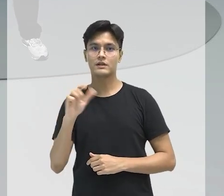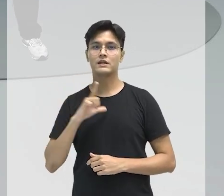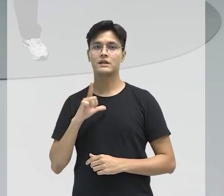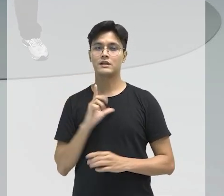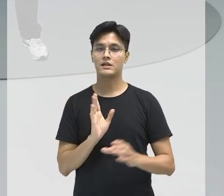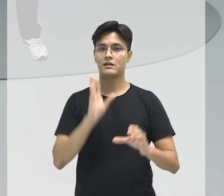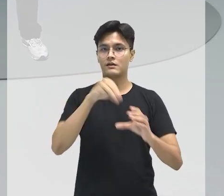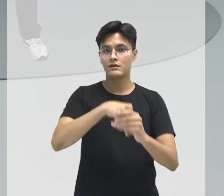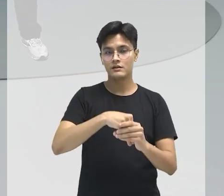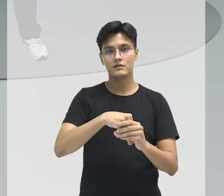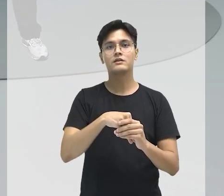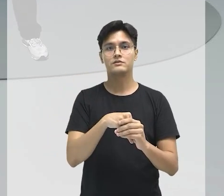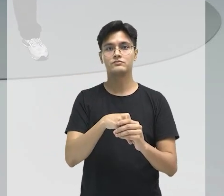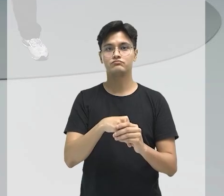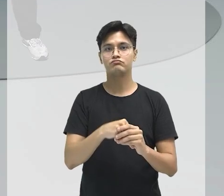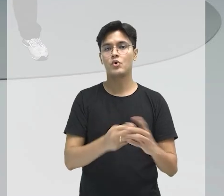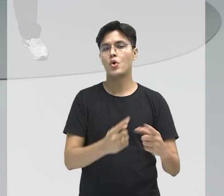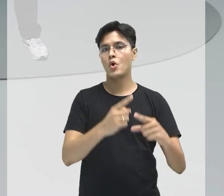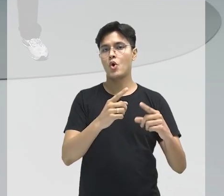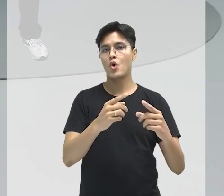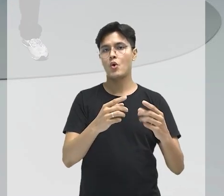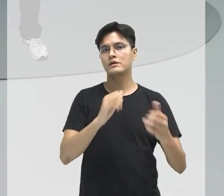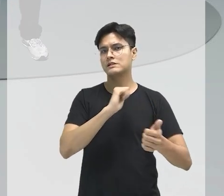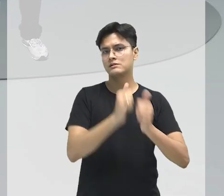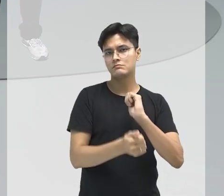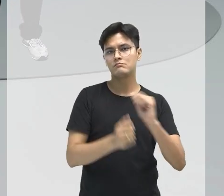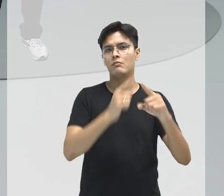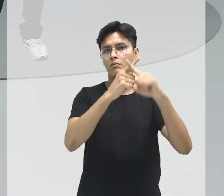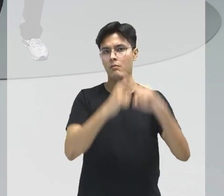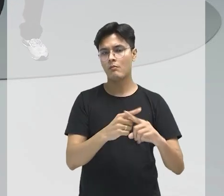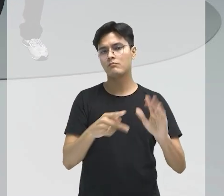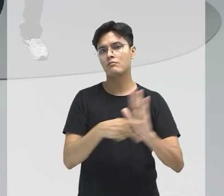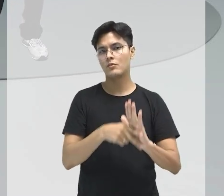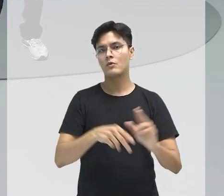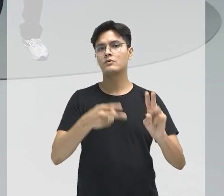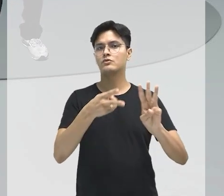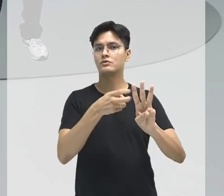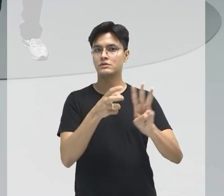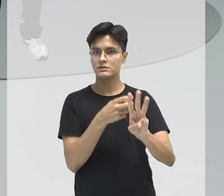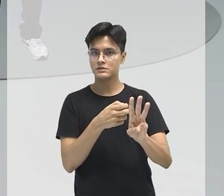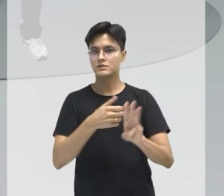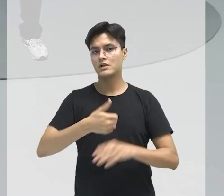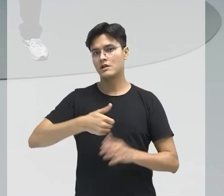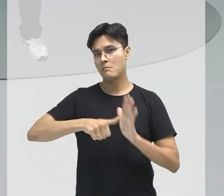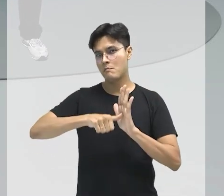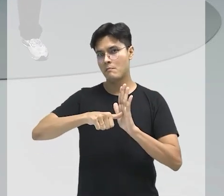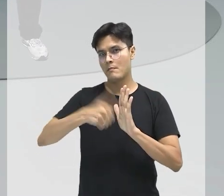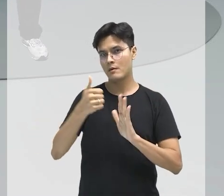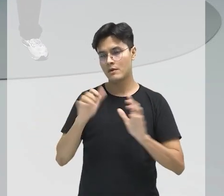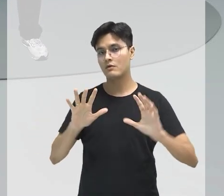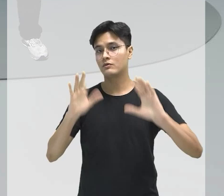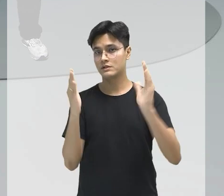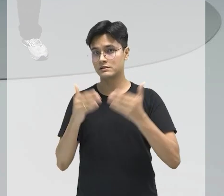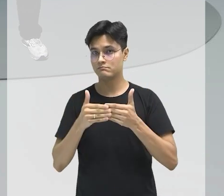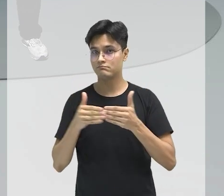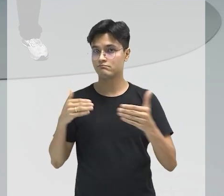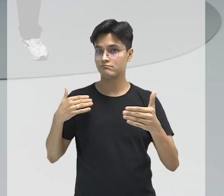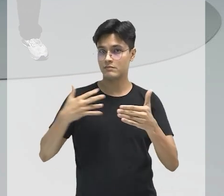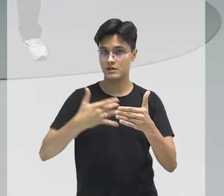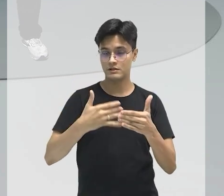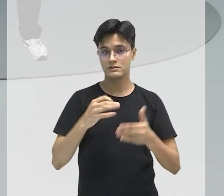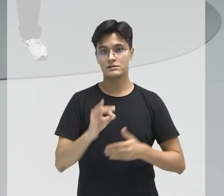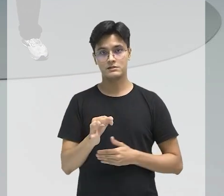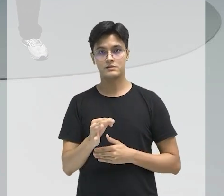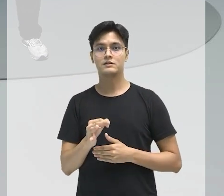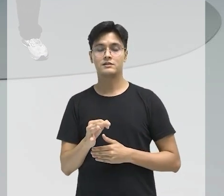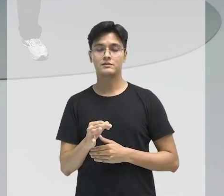Indígenas desde a primeira edição. Porque assim, não tem as Olimpíadas, né? Então, acontece a mesma coisa no